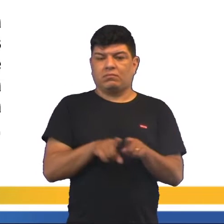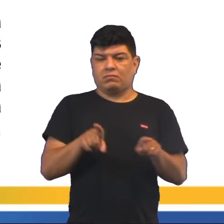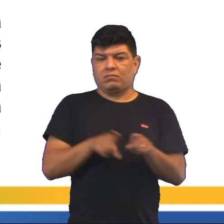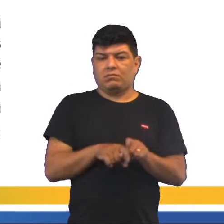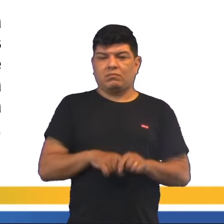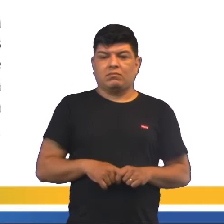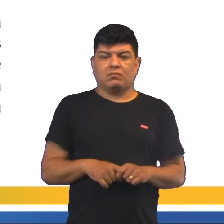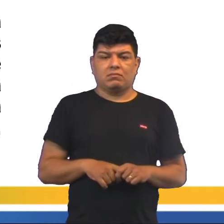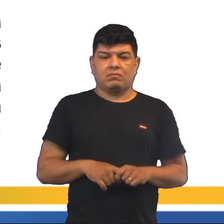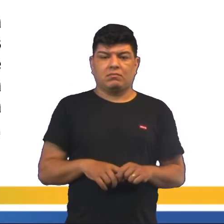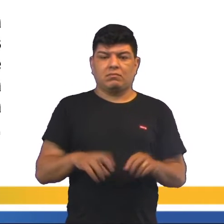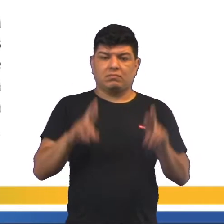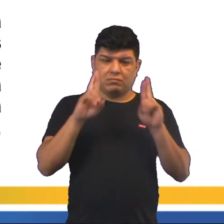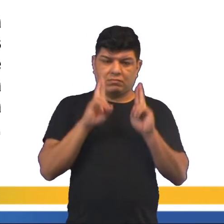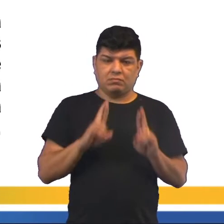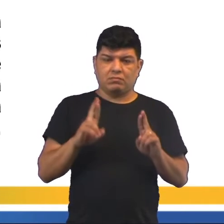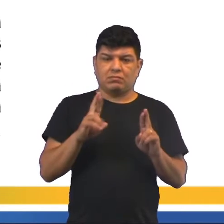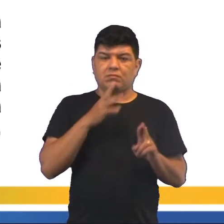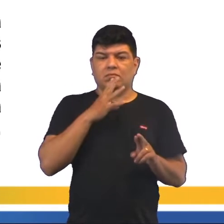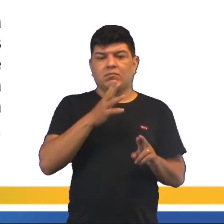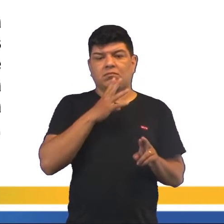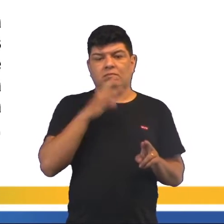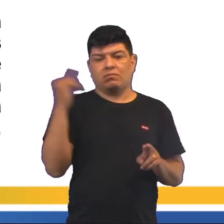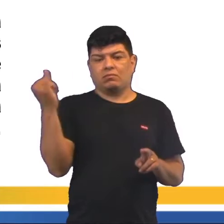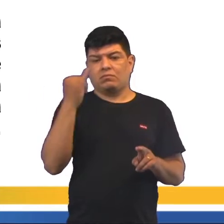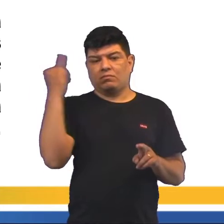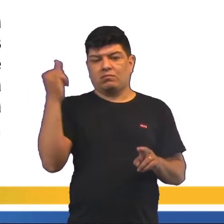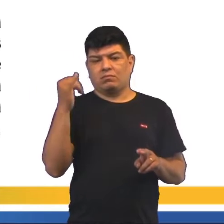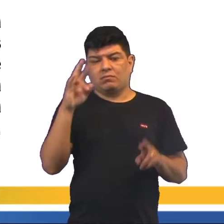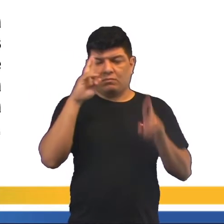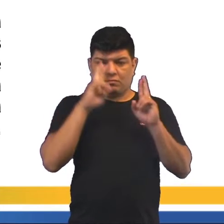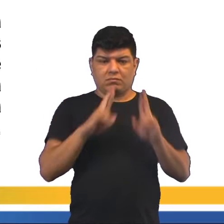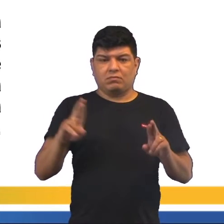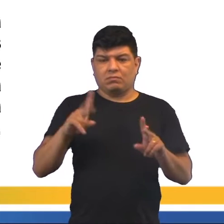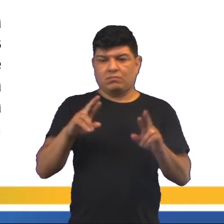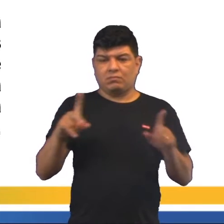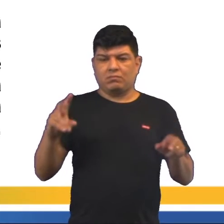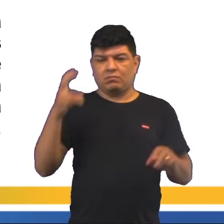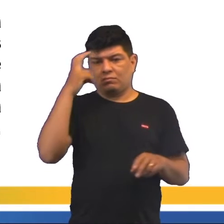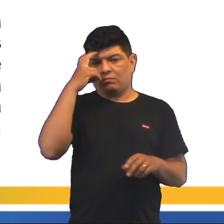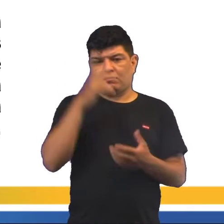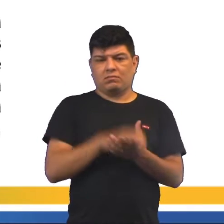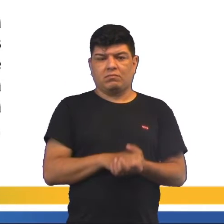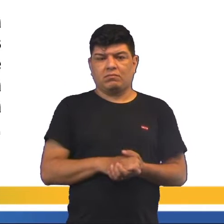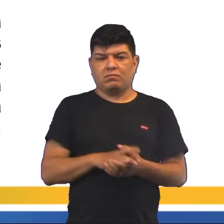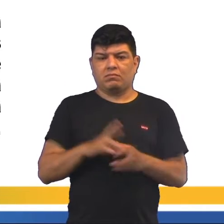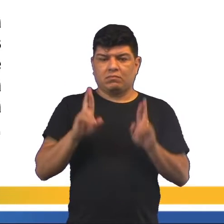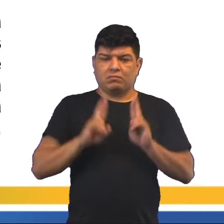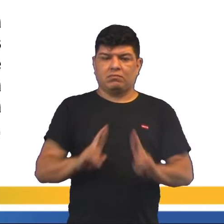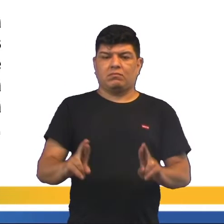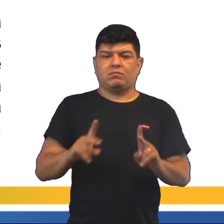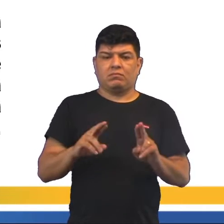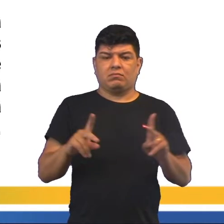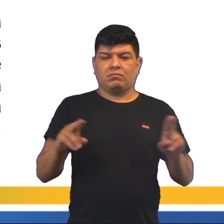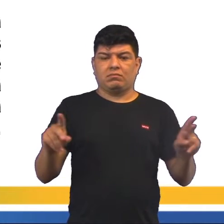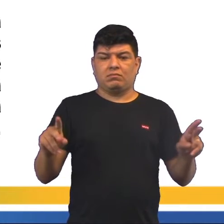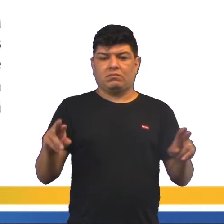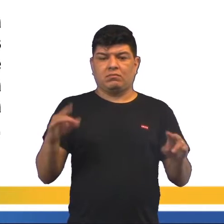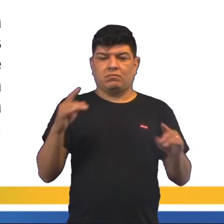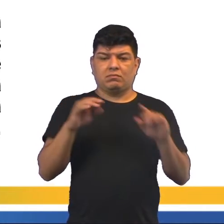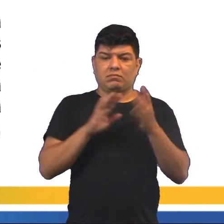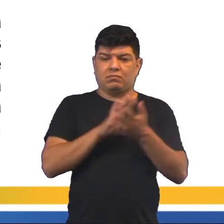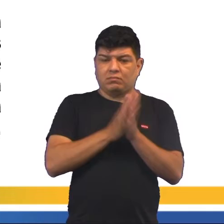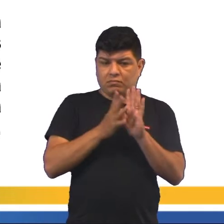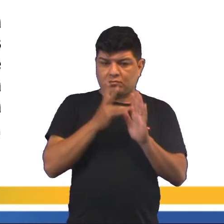estruturalismo antropológico, além de reconhecer de vez a importância de respeitar a diversidade cultural. O respeito à diversidade cultural destrói